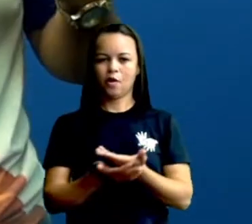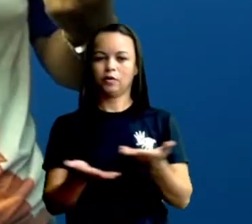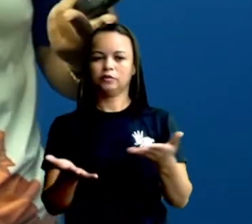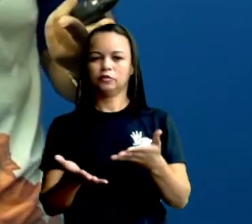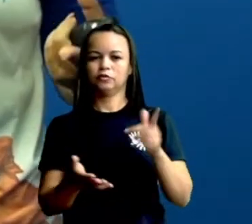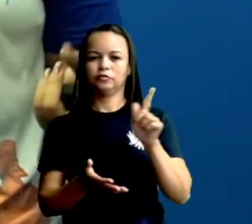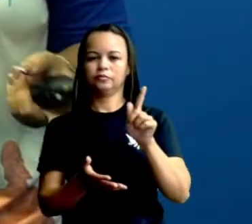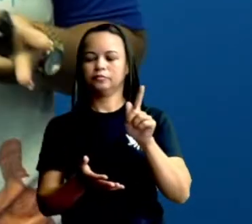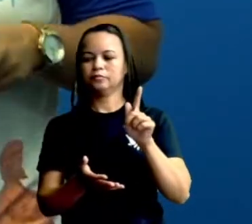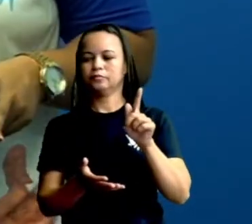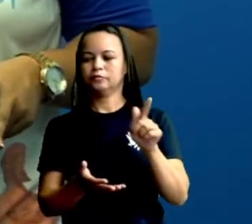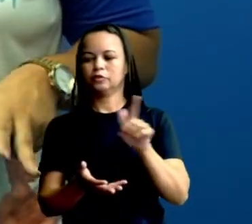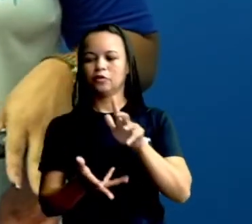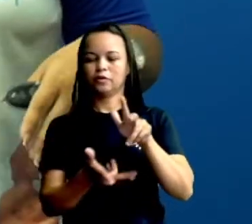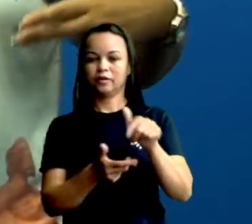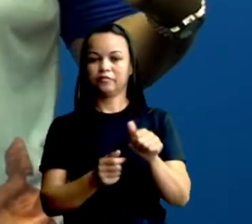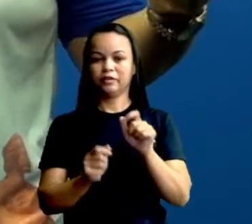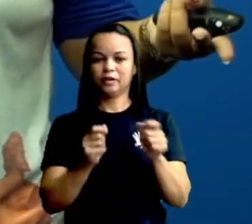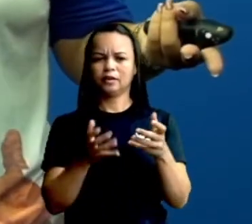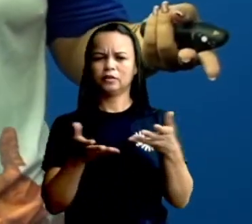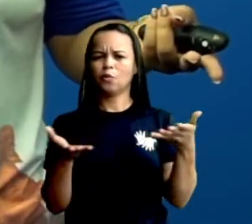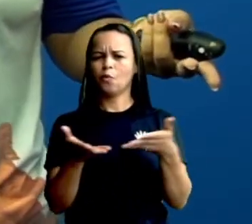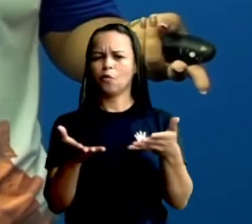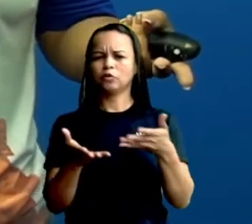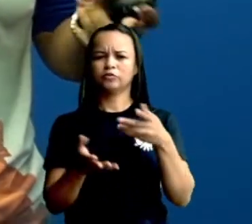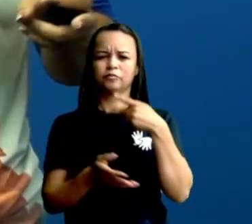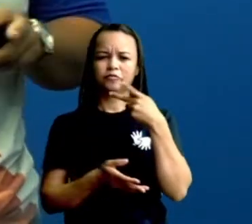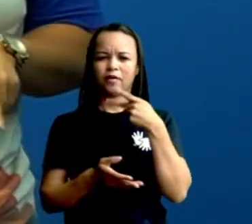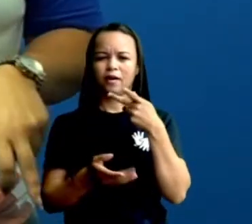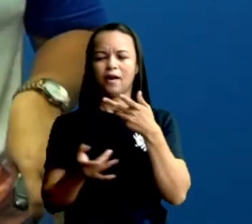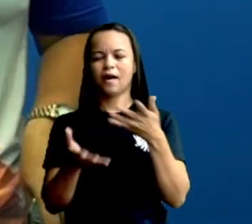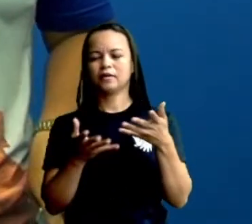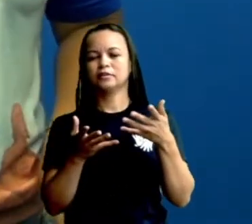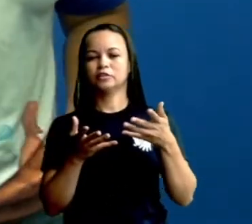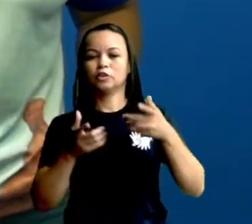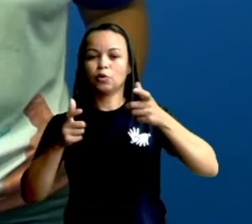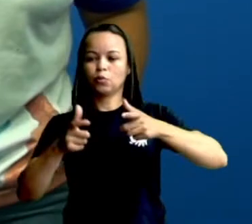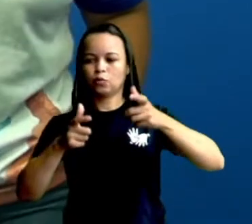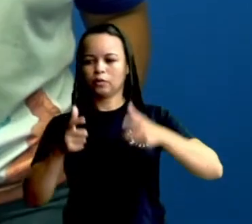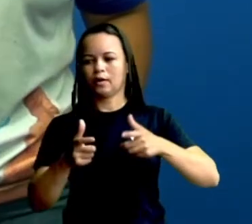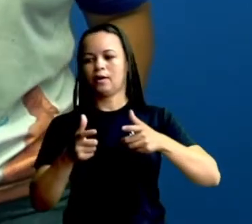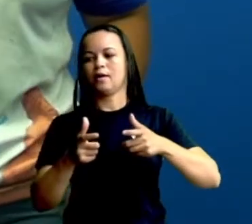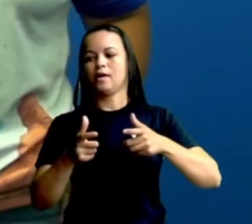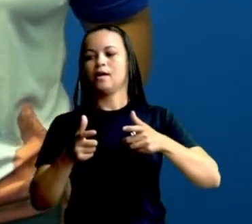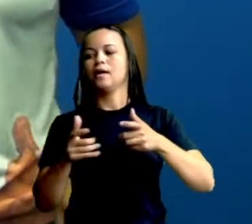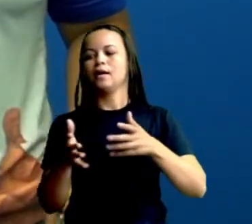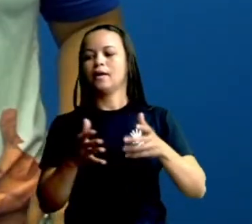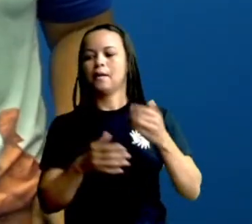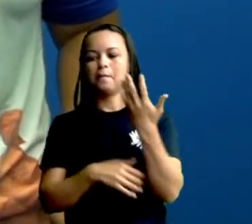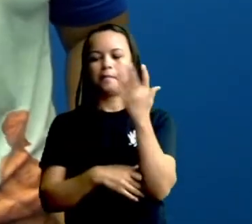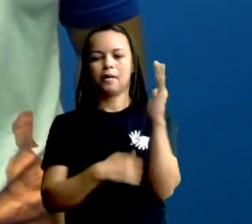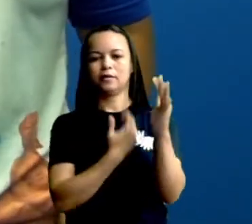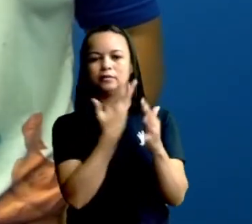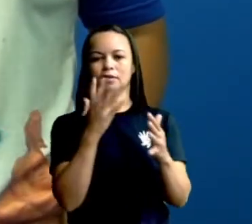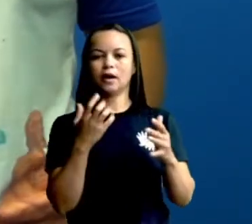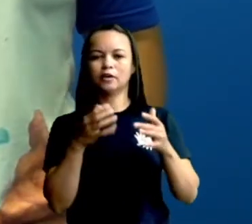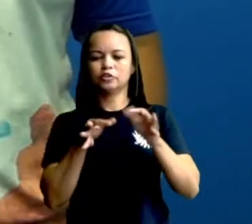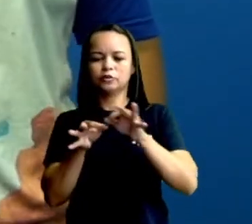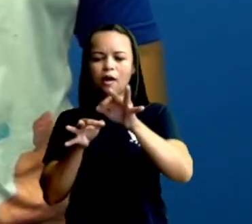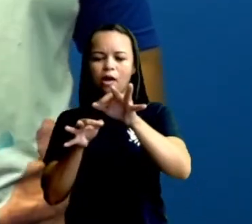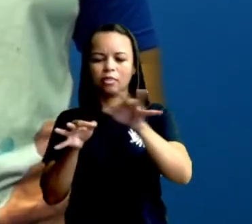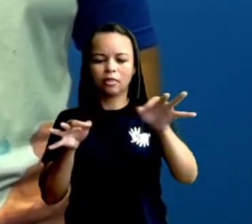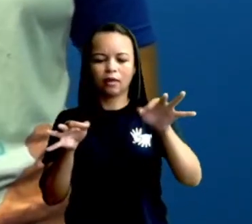pouco sobre paisagem lugar e território todo mundo aqui sabe o que é uma paisagem Será que a gente sabe hein